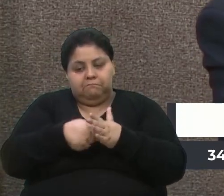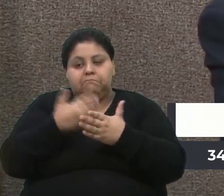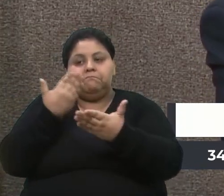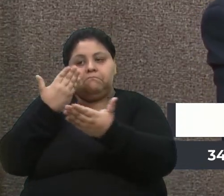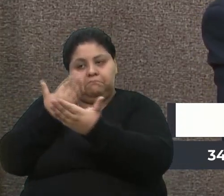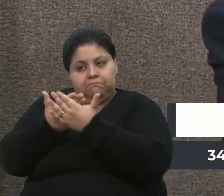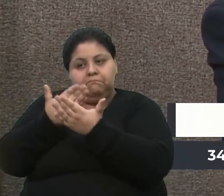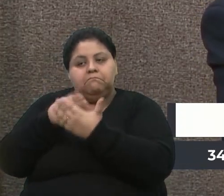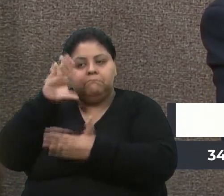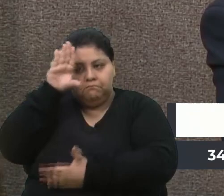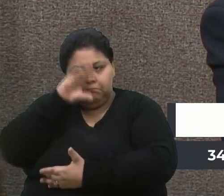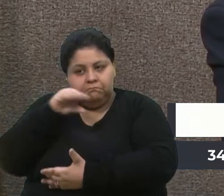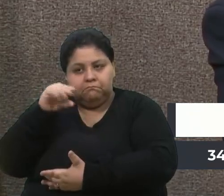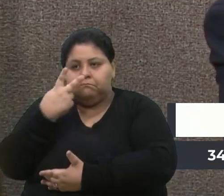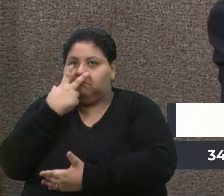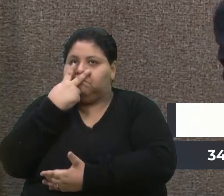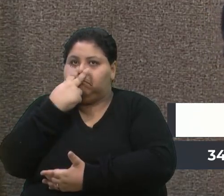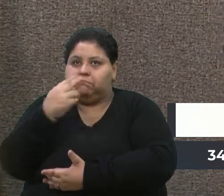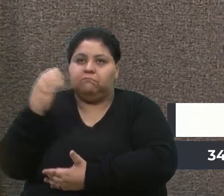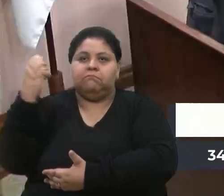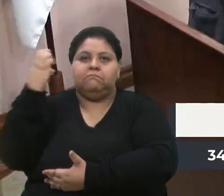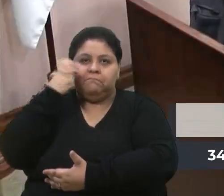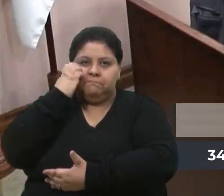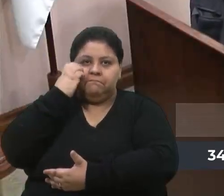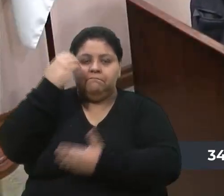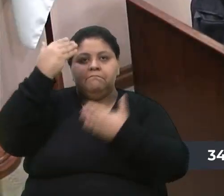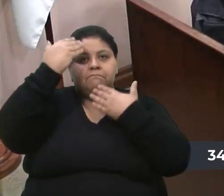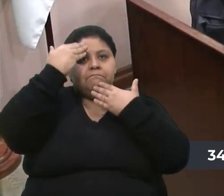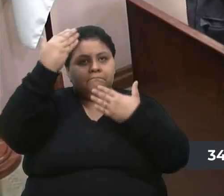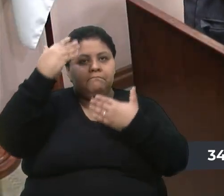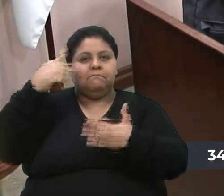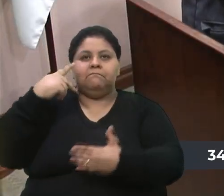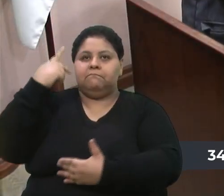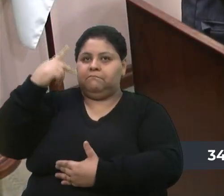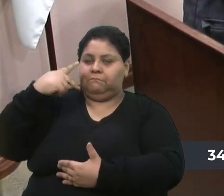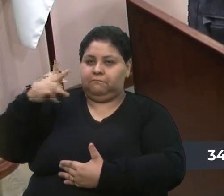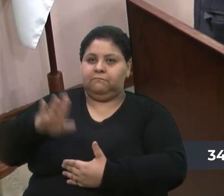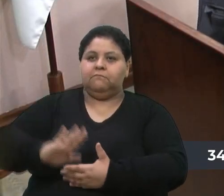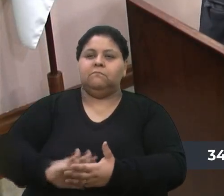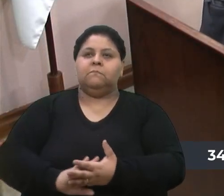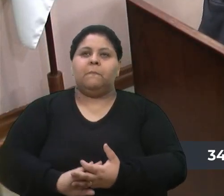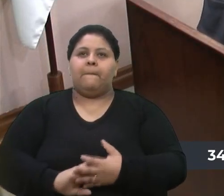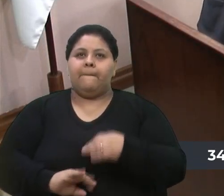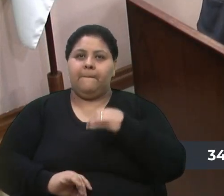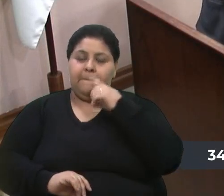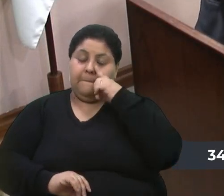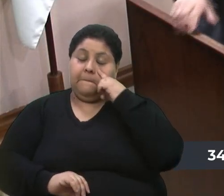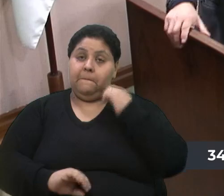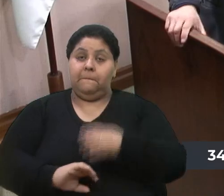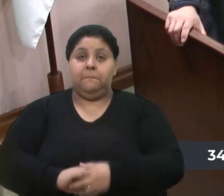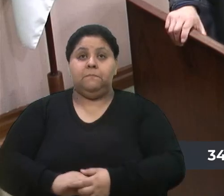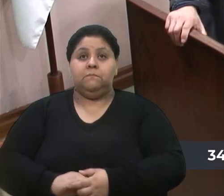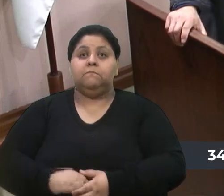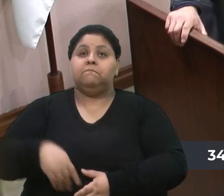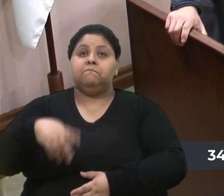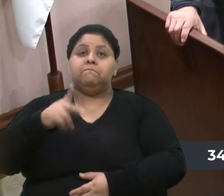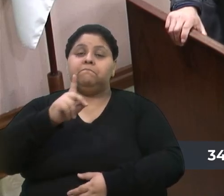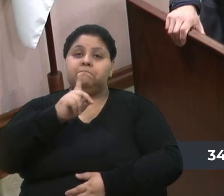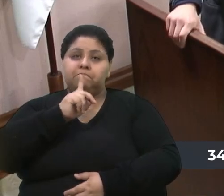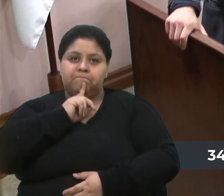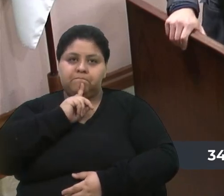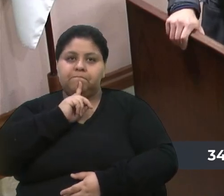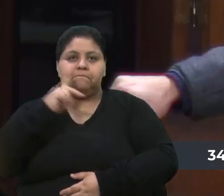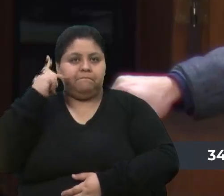como foi feita em ANAREC. Obrigado, vereador. Agradeço as considerações, vereador Alberto.